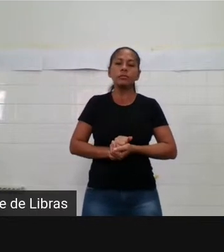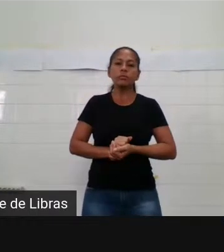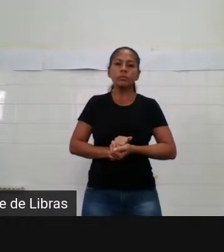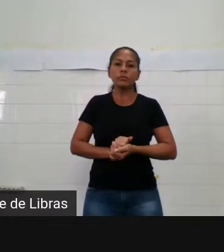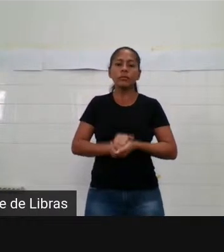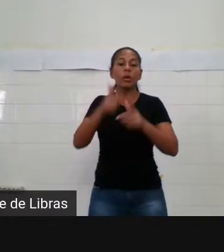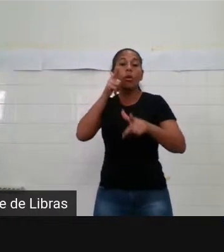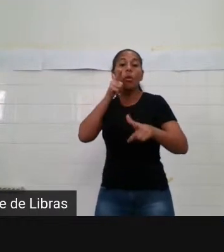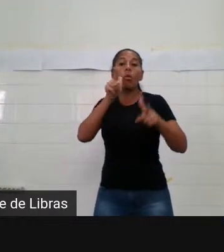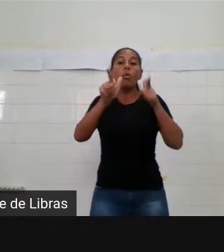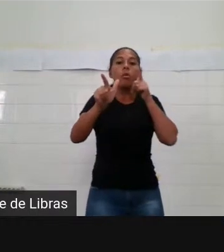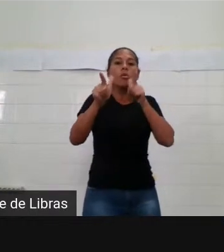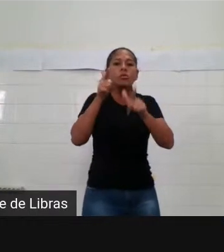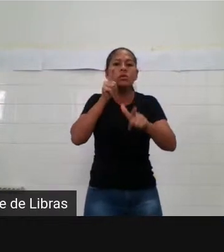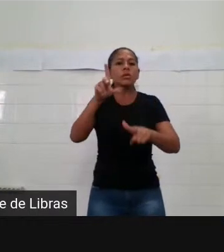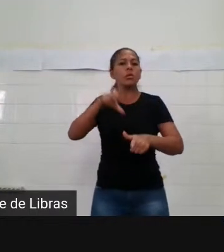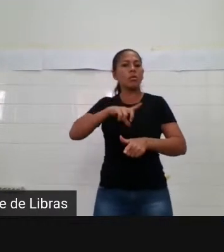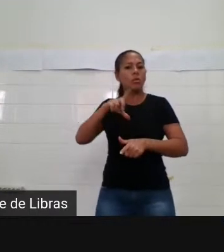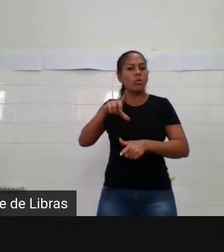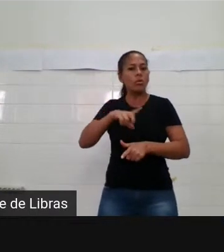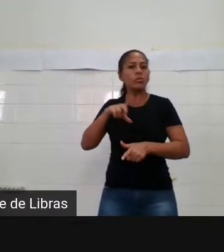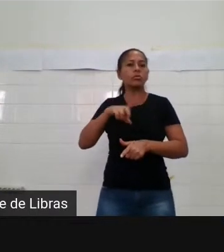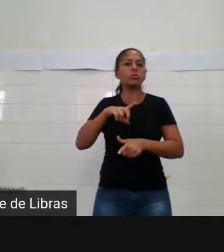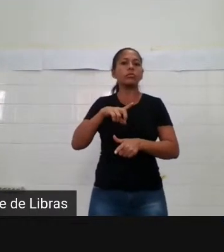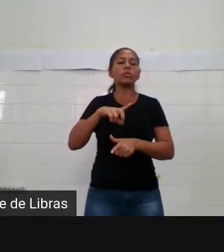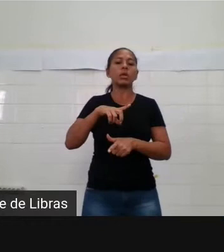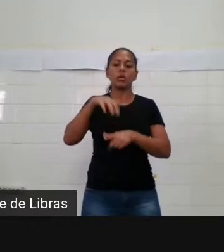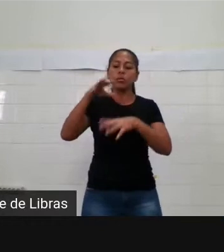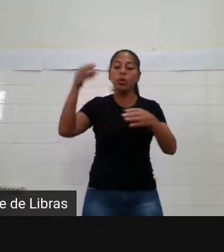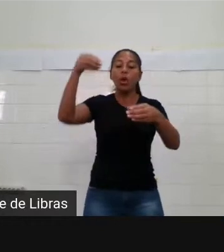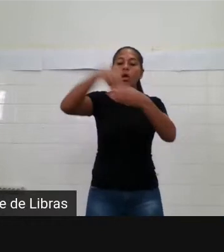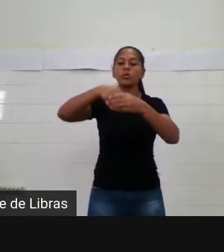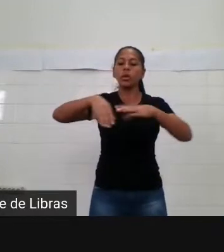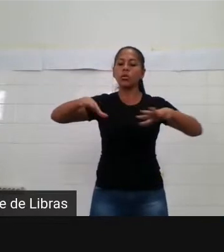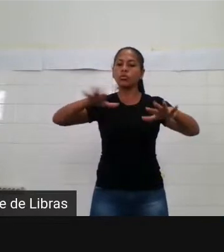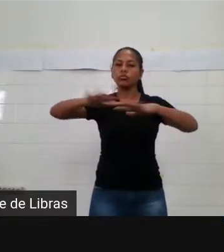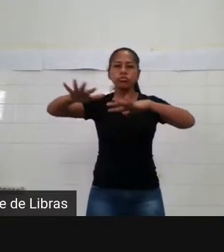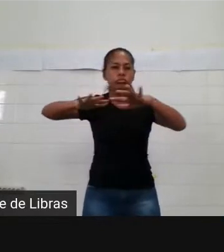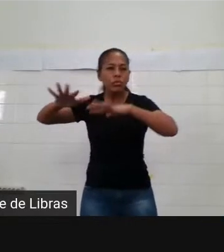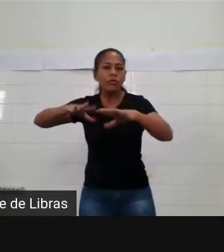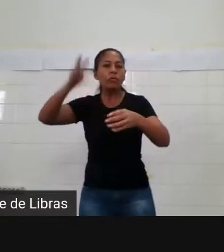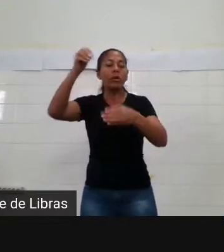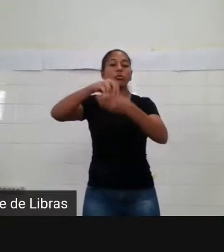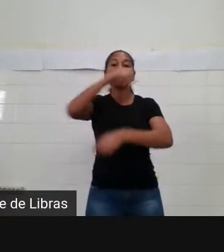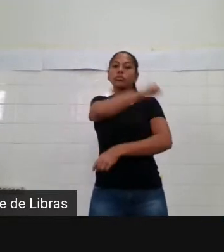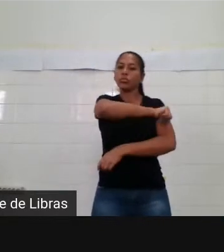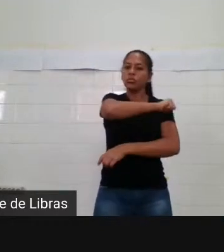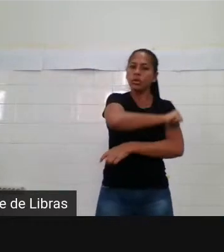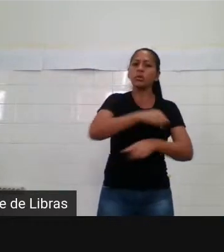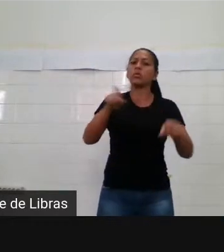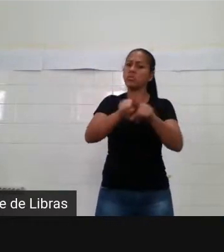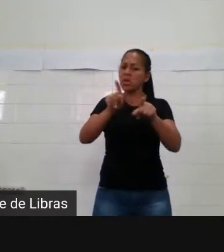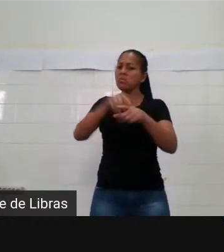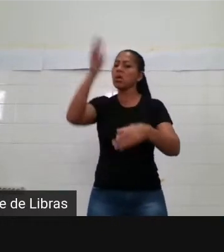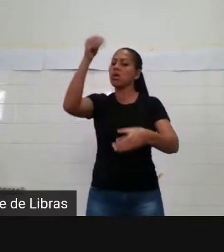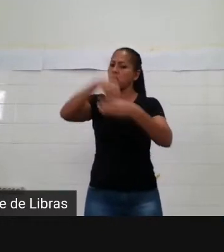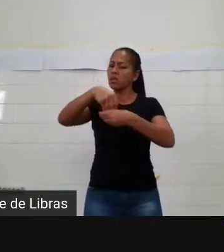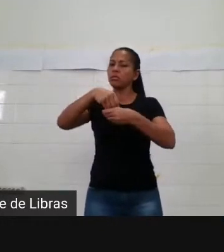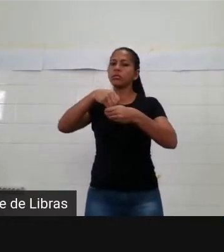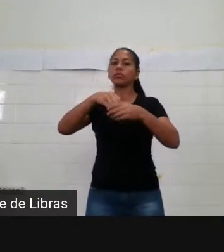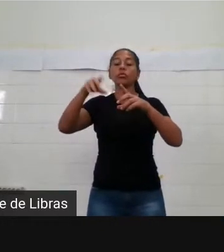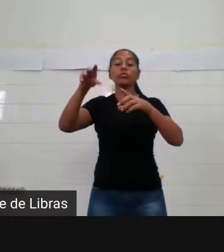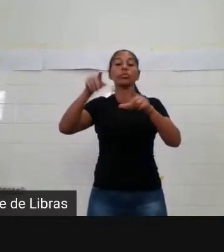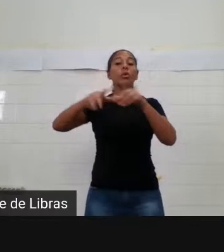conseguiu ter uma inserção no movimento negro no Rio de Janeiro. E no movimento operário também. Então, portanto,